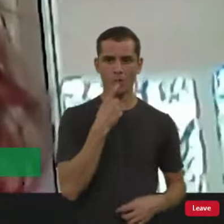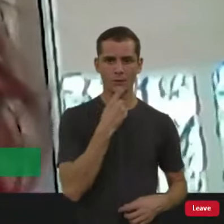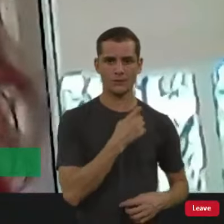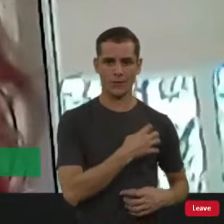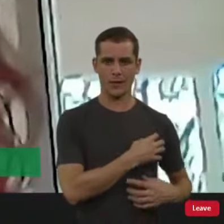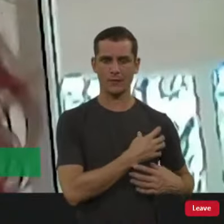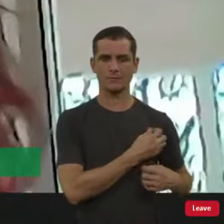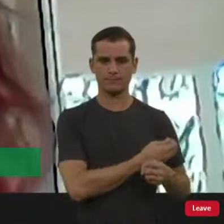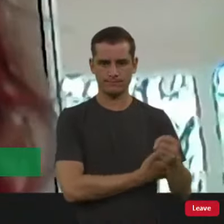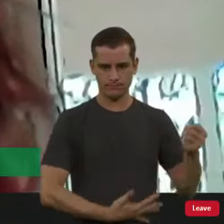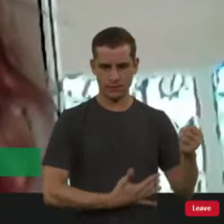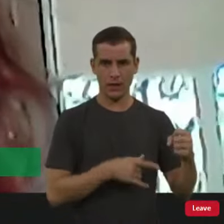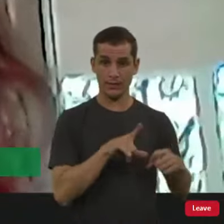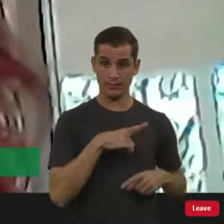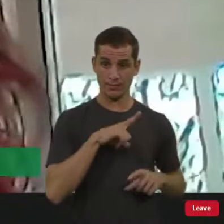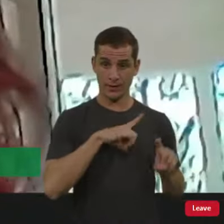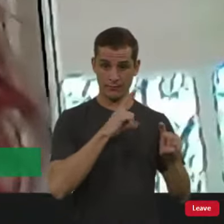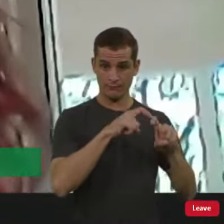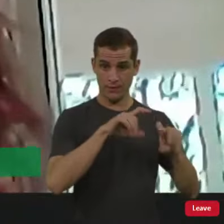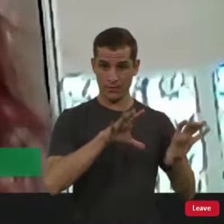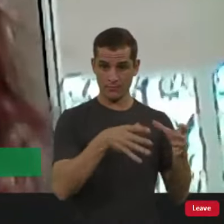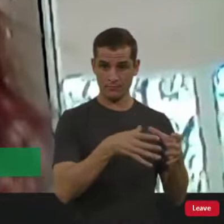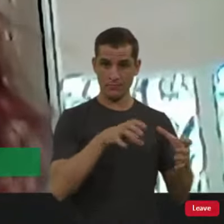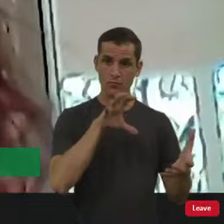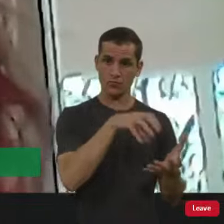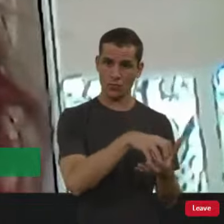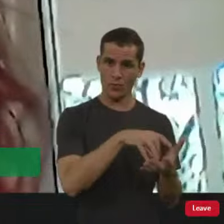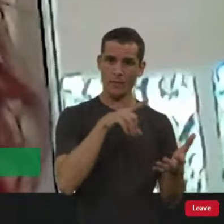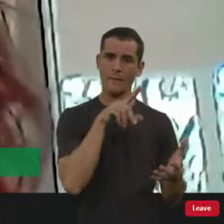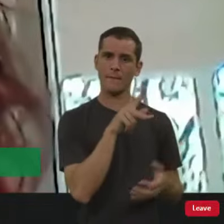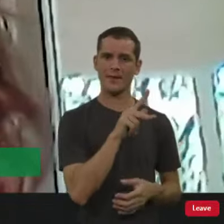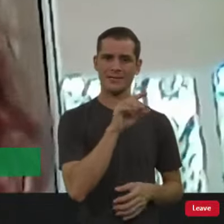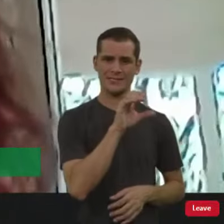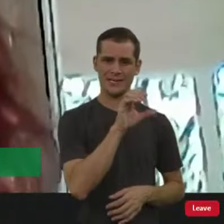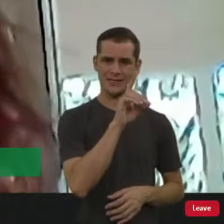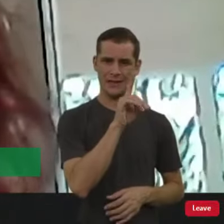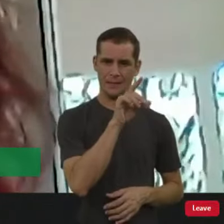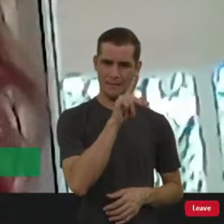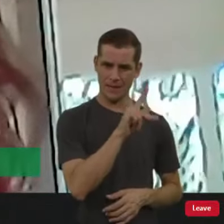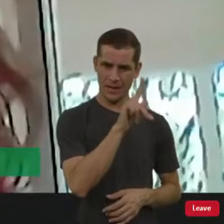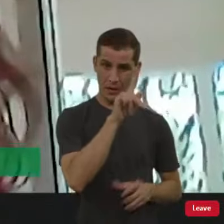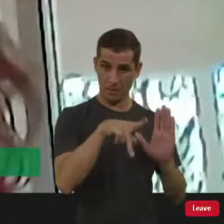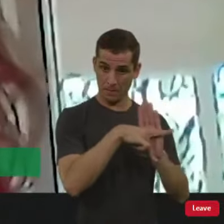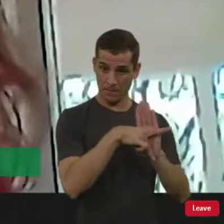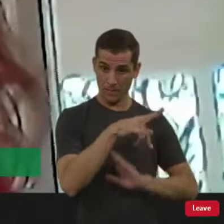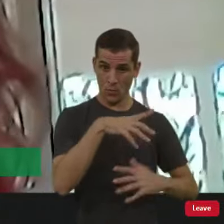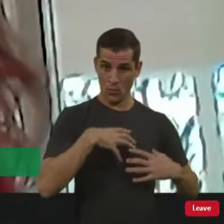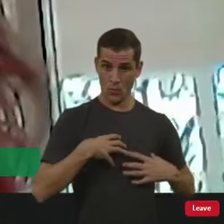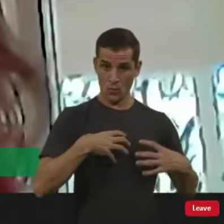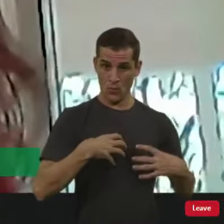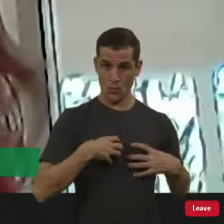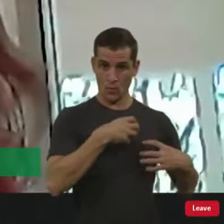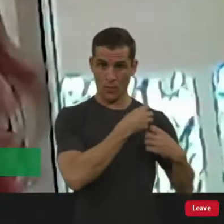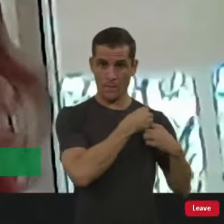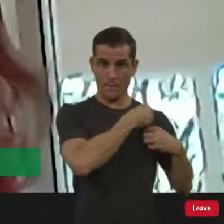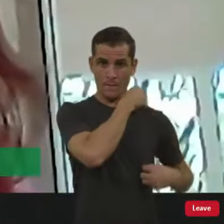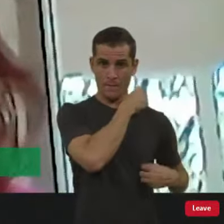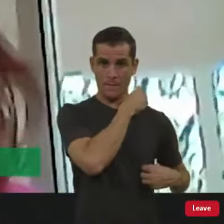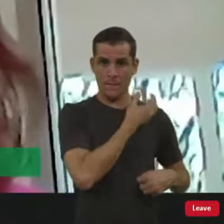protocolo clínico de diretrizes terapêuticas, né, o PCDT, de hipertensão arterial pulmonar do Ministério da Saúde.